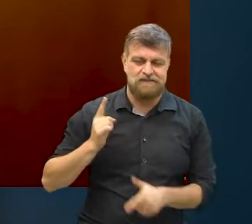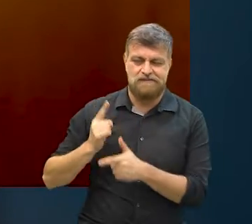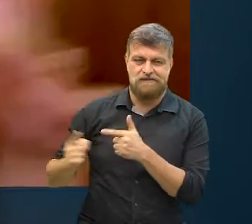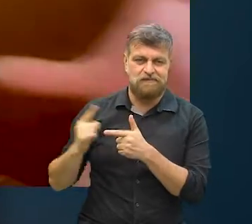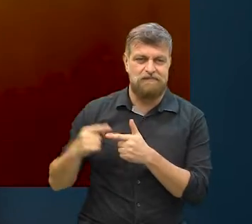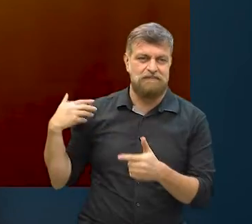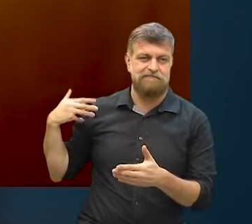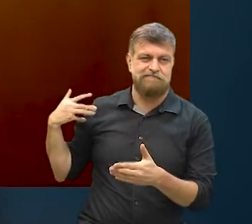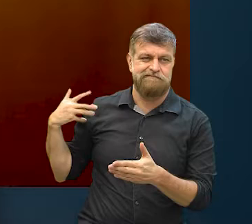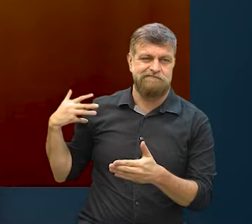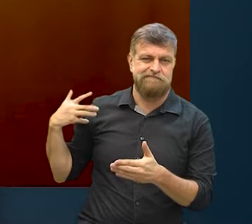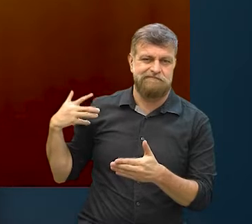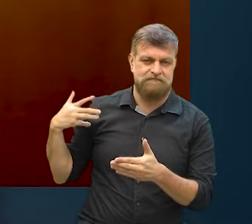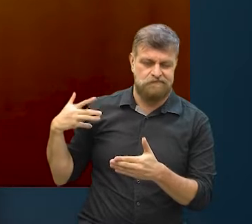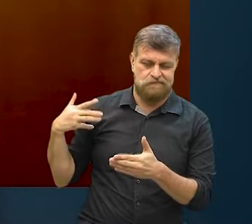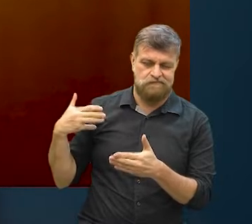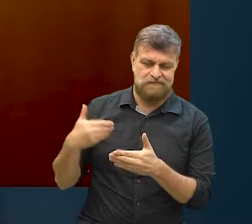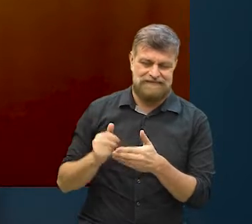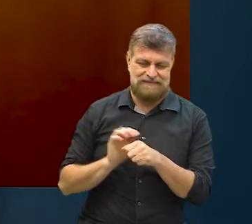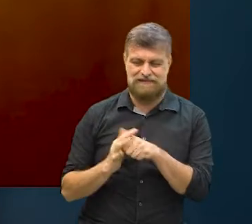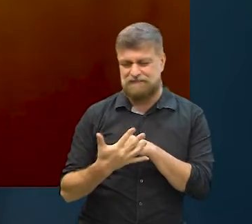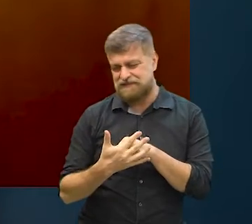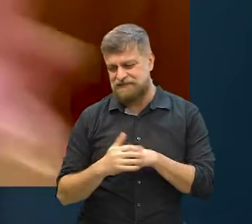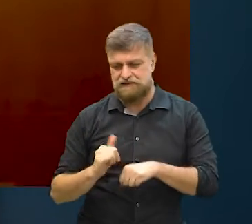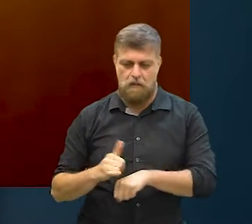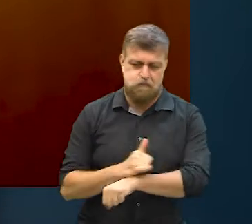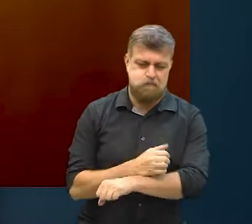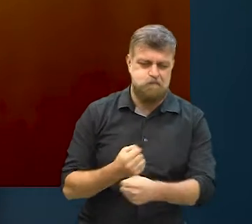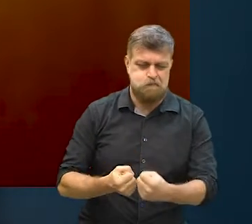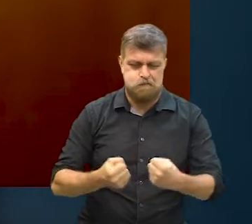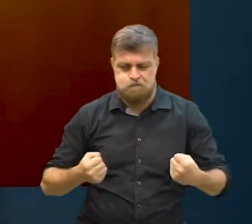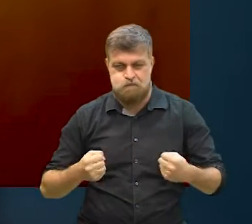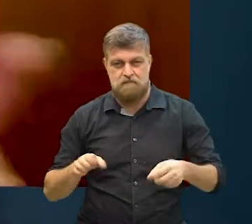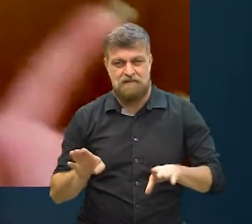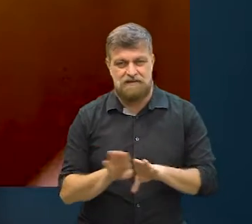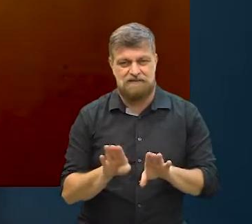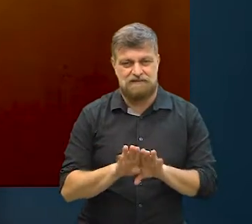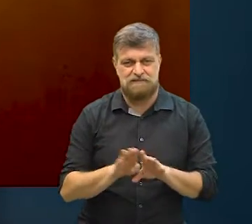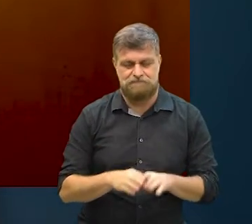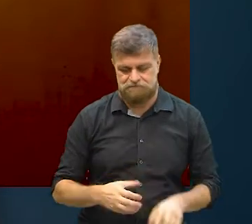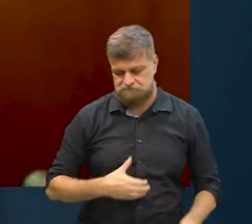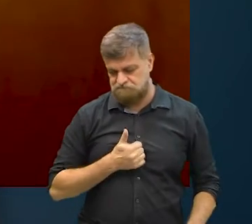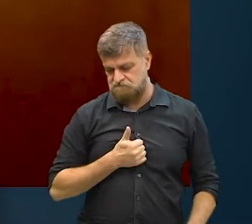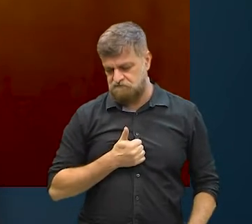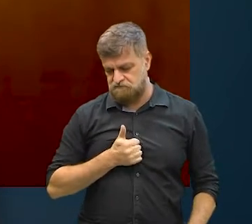teve problema com a pandemia, de engordar, de ter problema